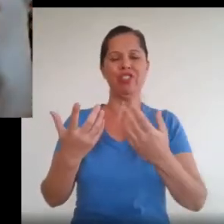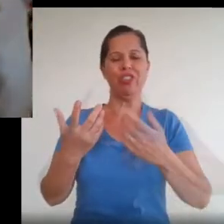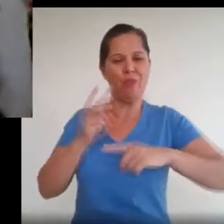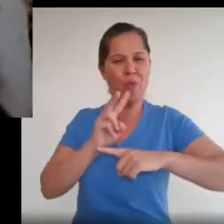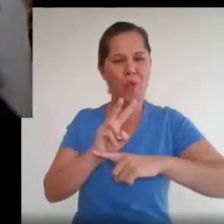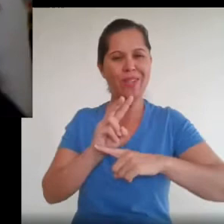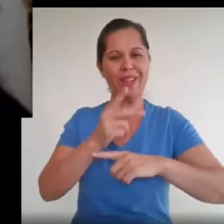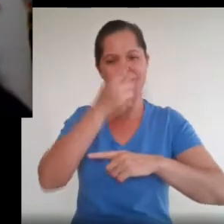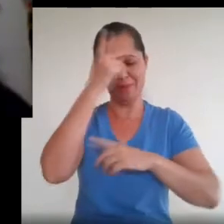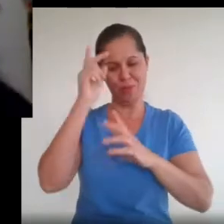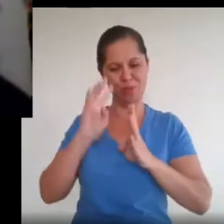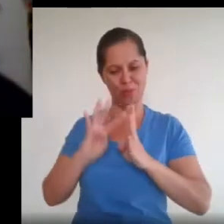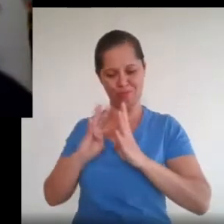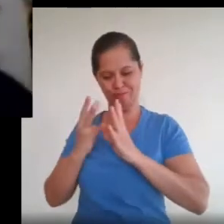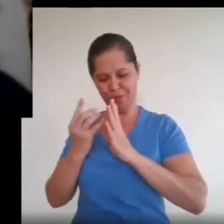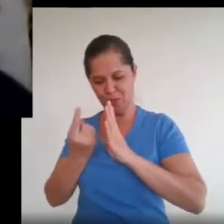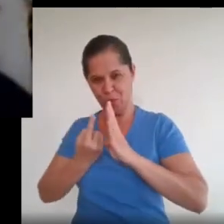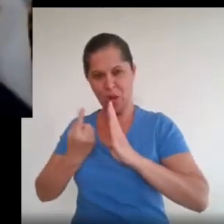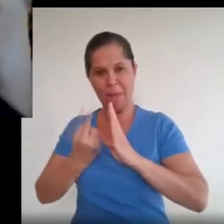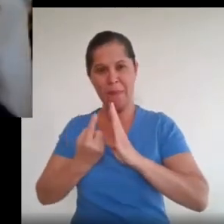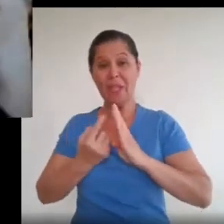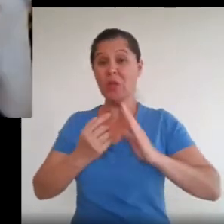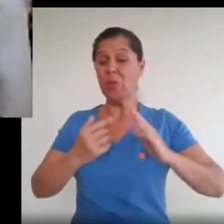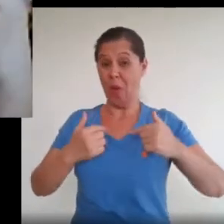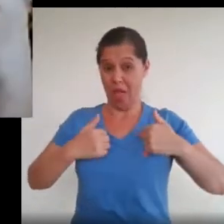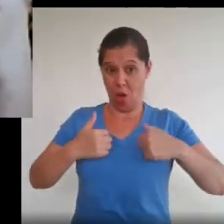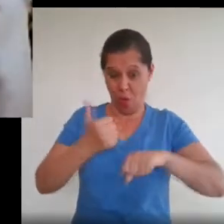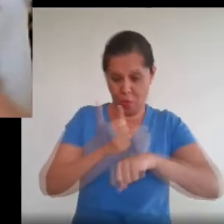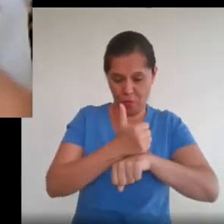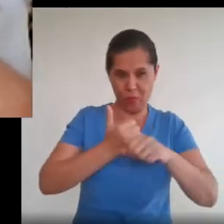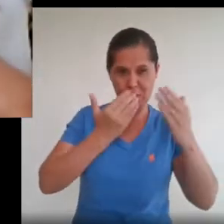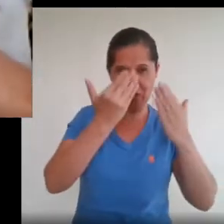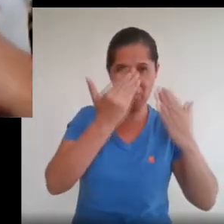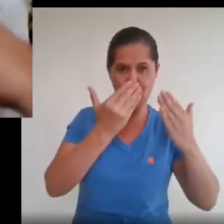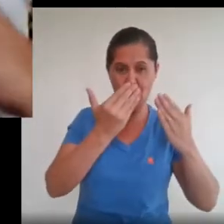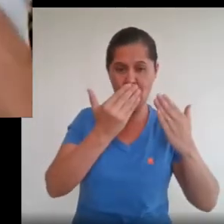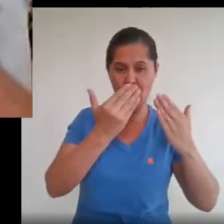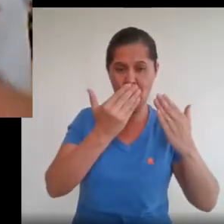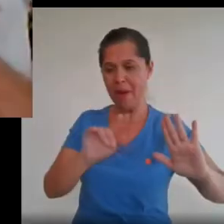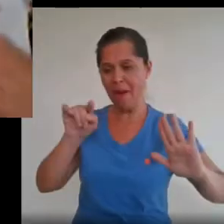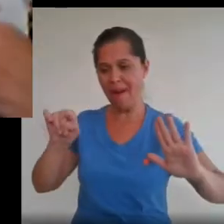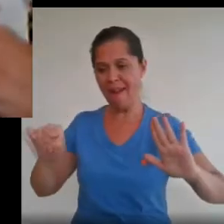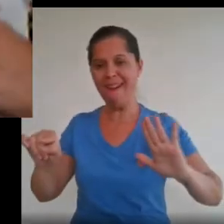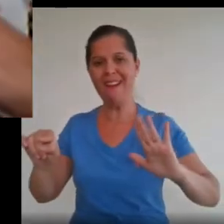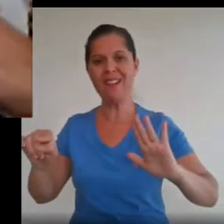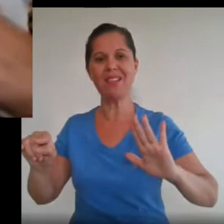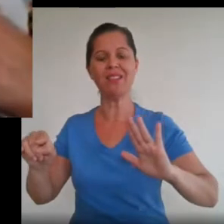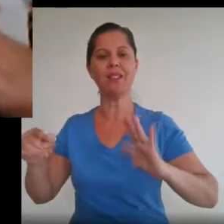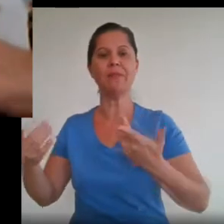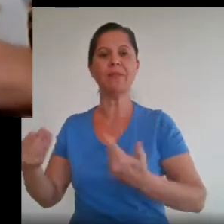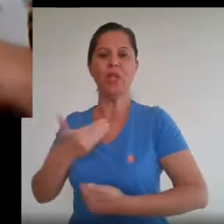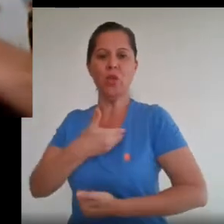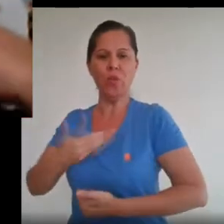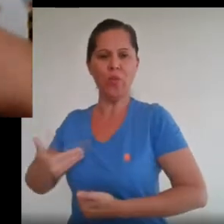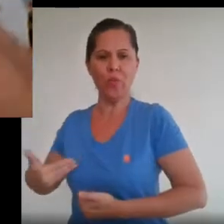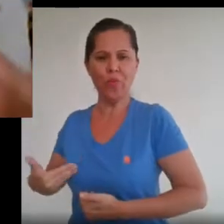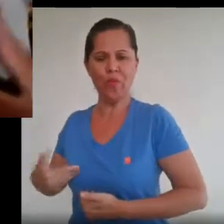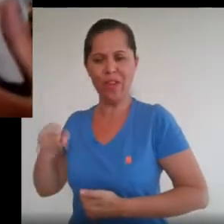estão isoladas se o poder público não der conta de